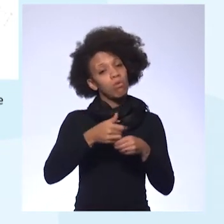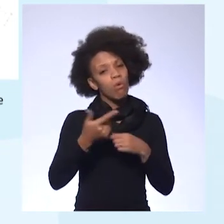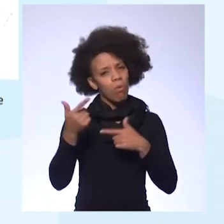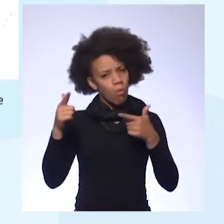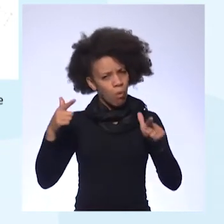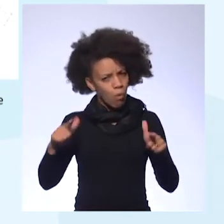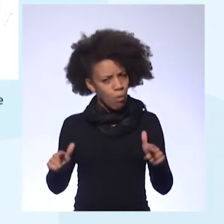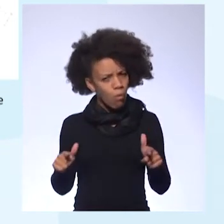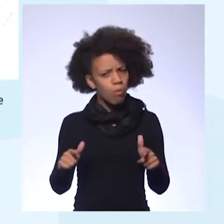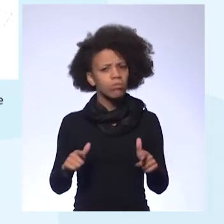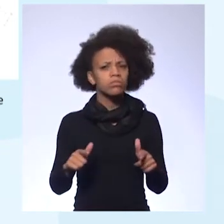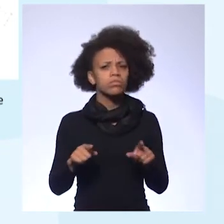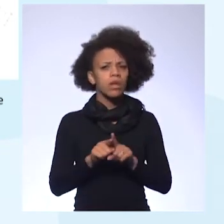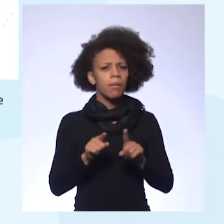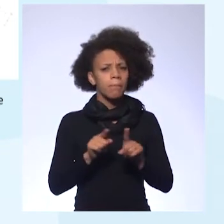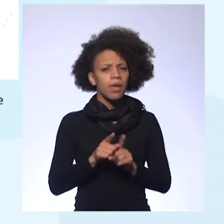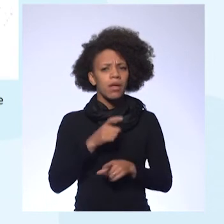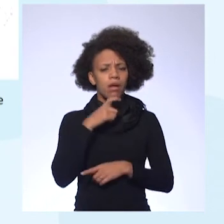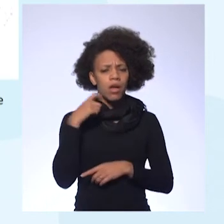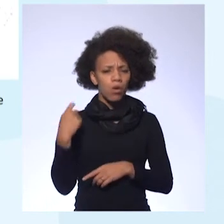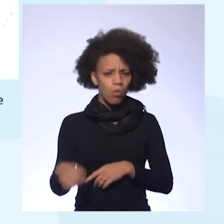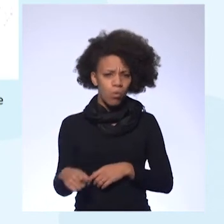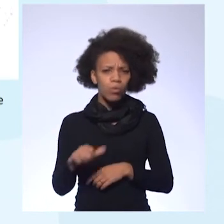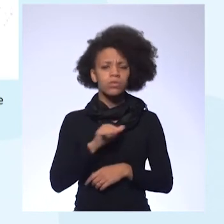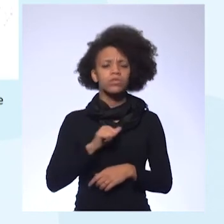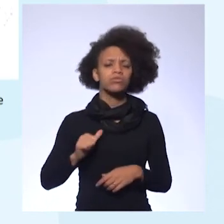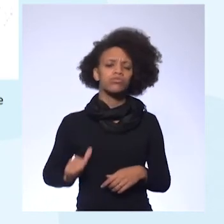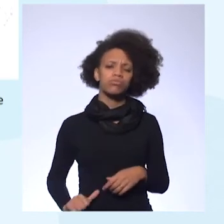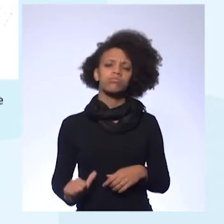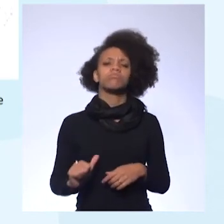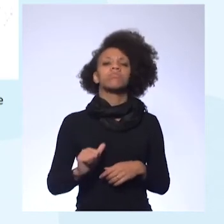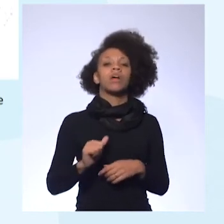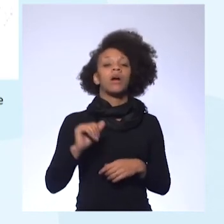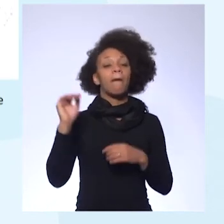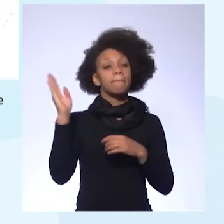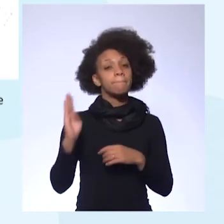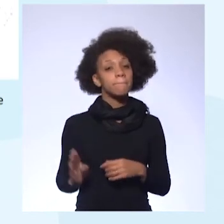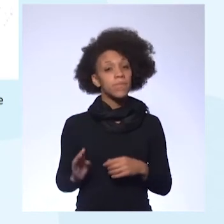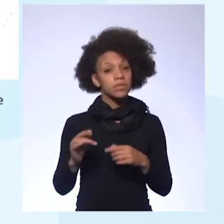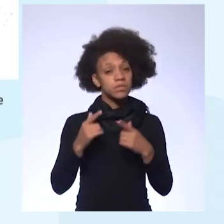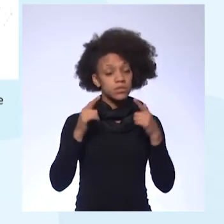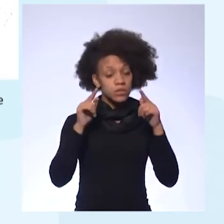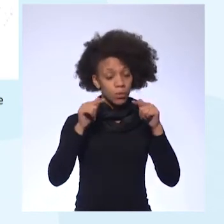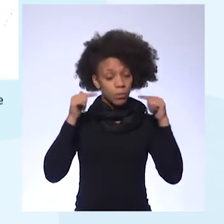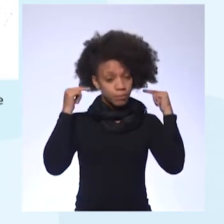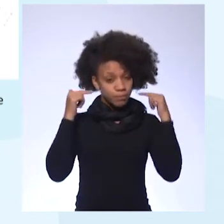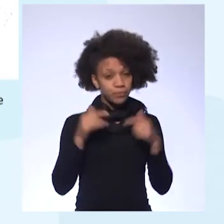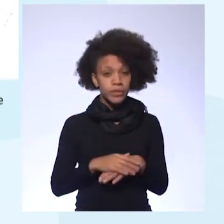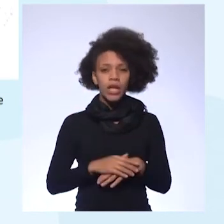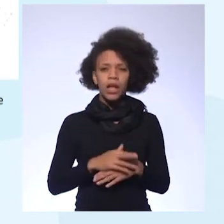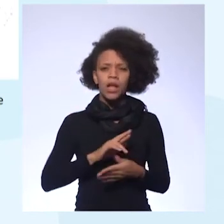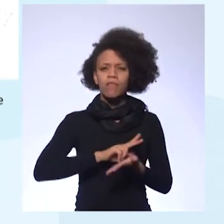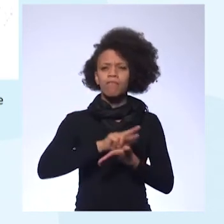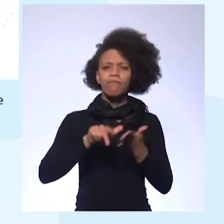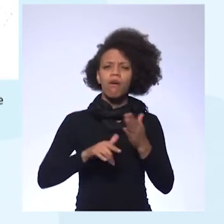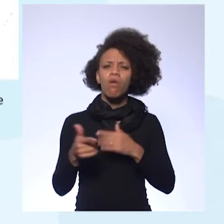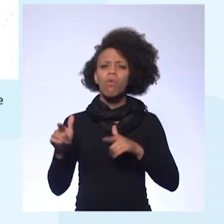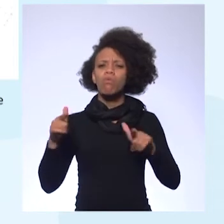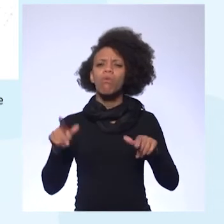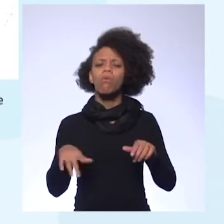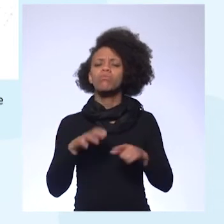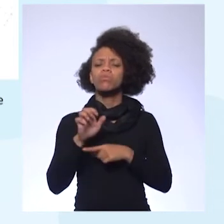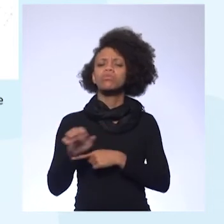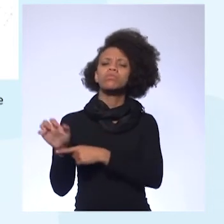produtores de petróleo, como é o caso da Rússia, China, Brasil e México. E, por fim, outros estados produtores de petróleo, ou seja,